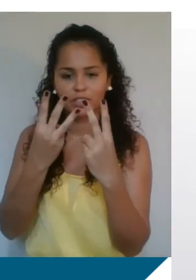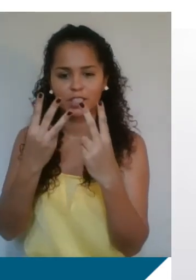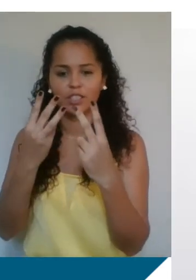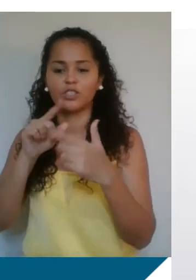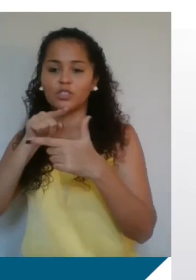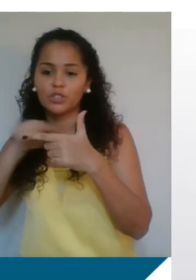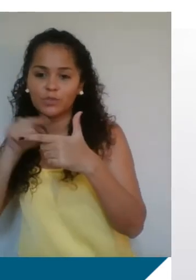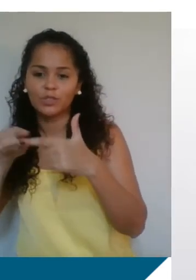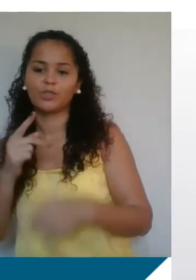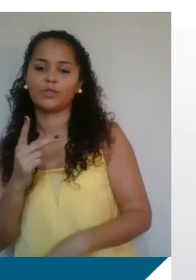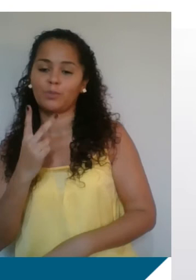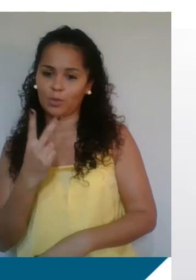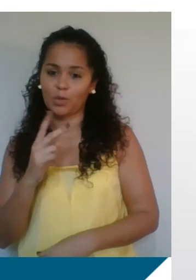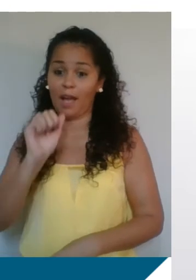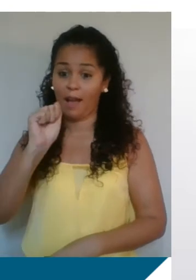equilátero.